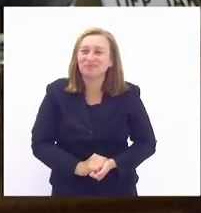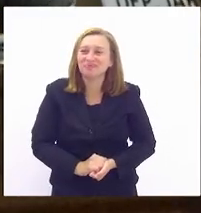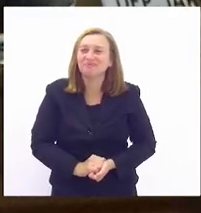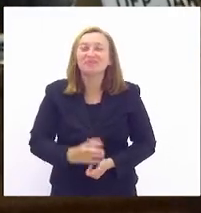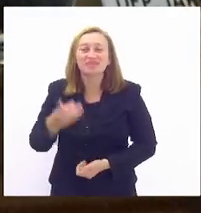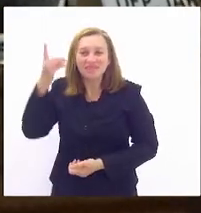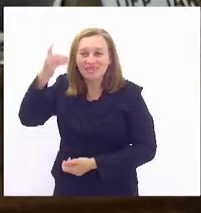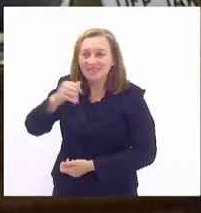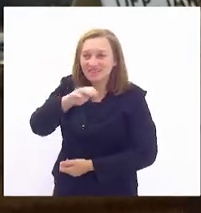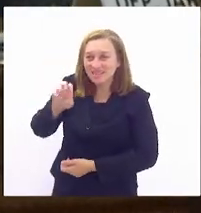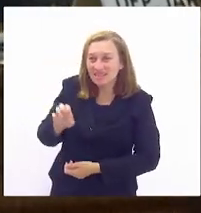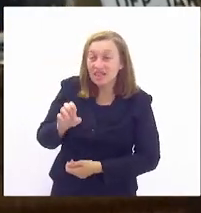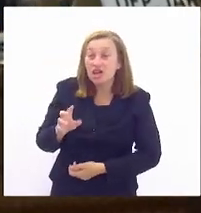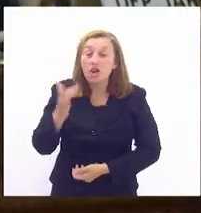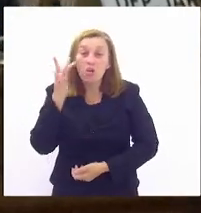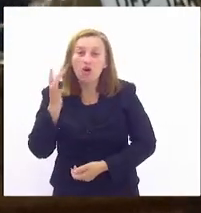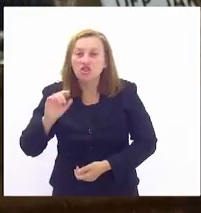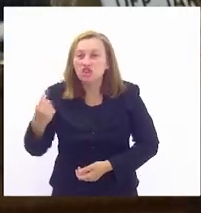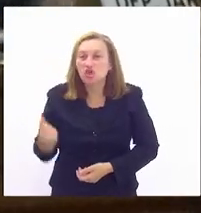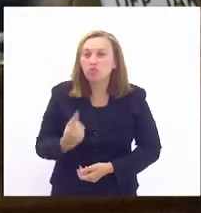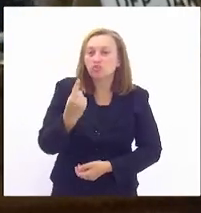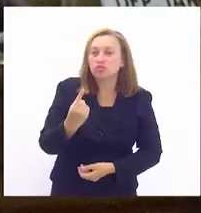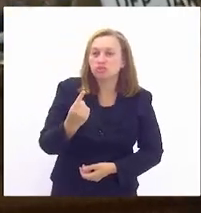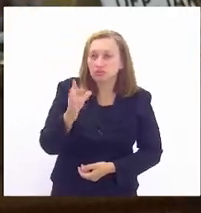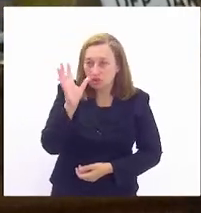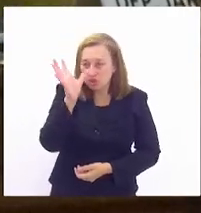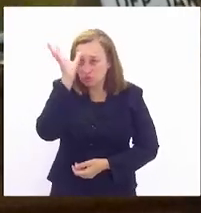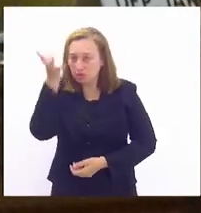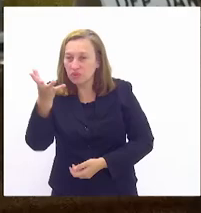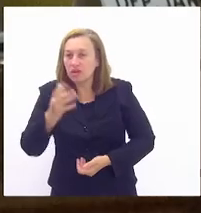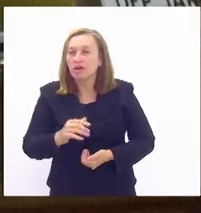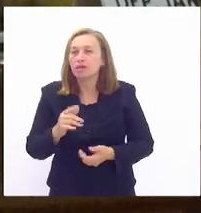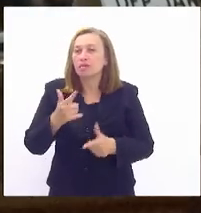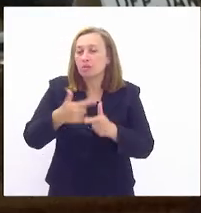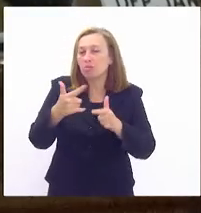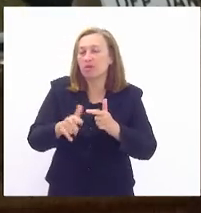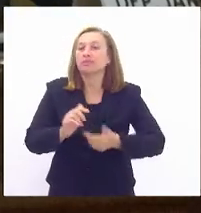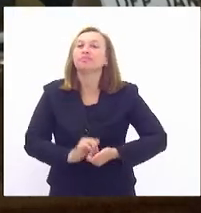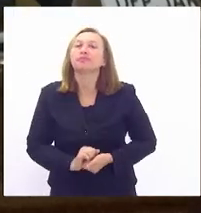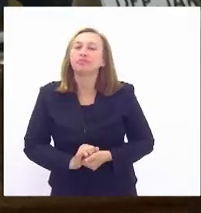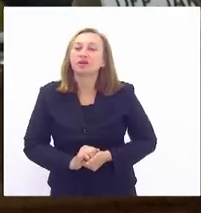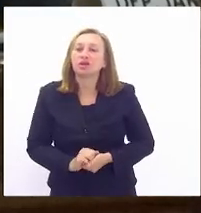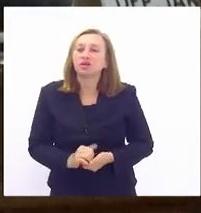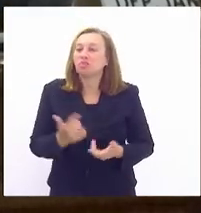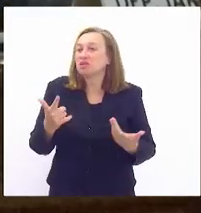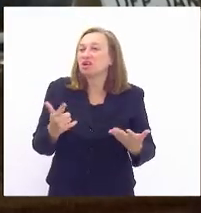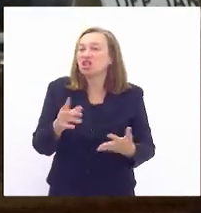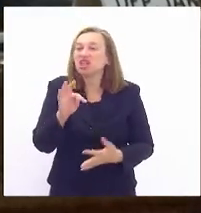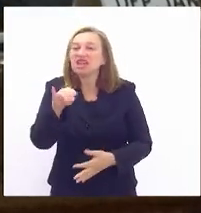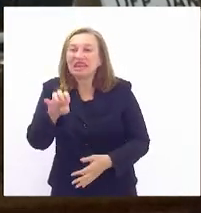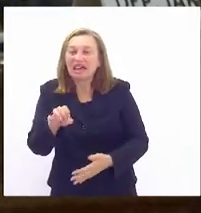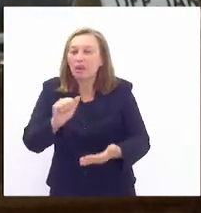Deputado Jair, eu acho que é a única solução para a gente resolver esse problema. Não adianta mais tarde.